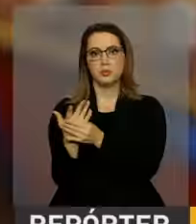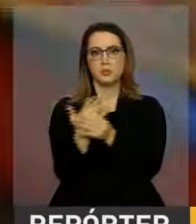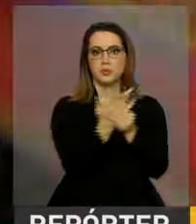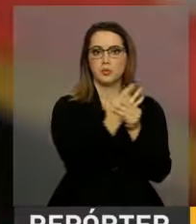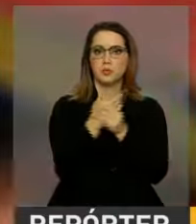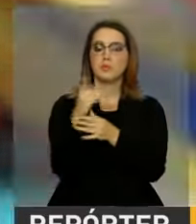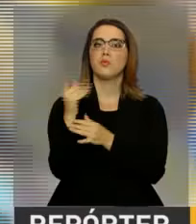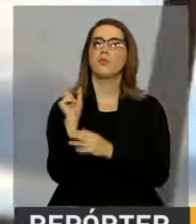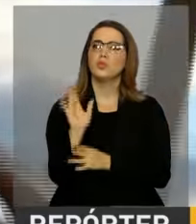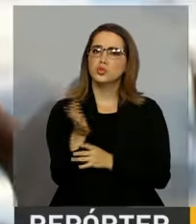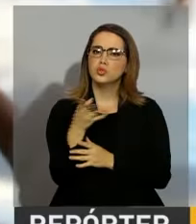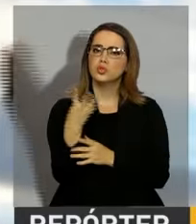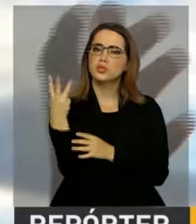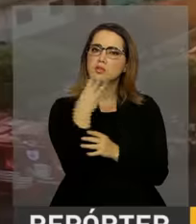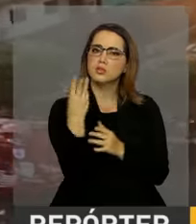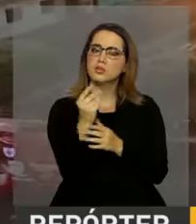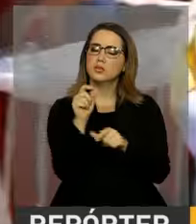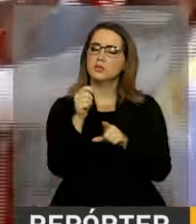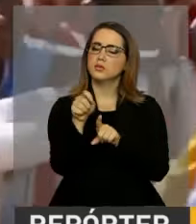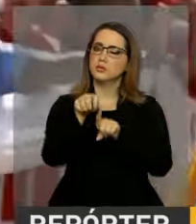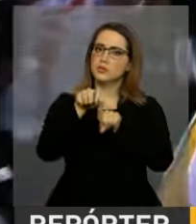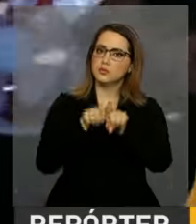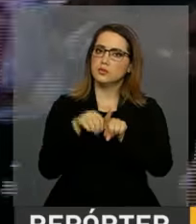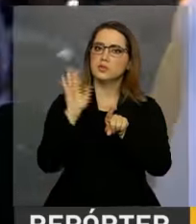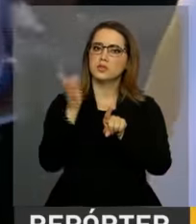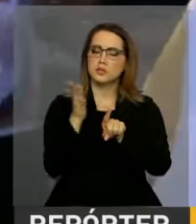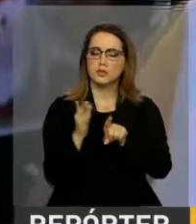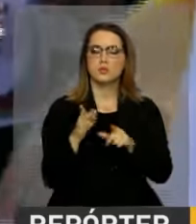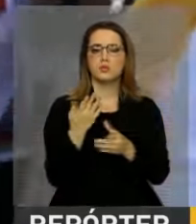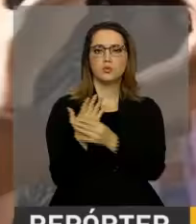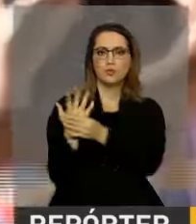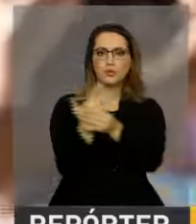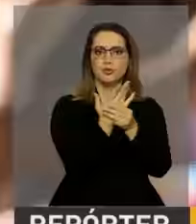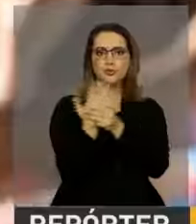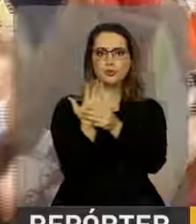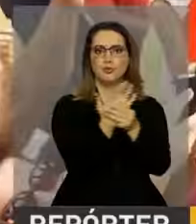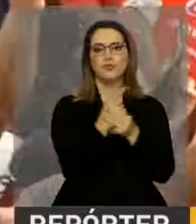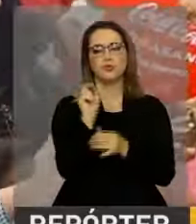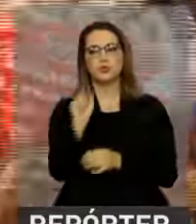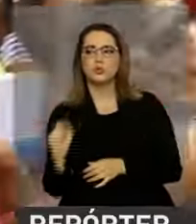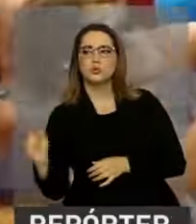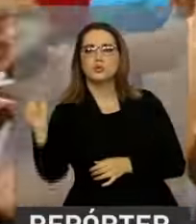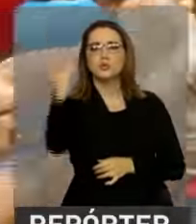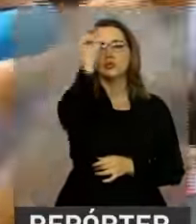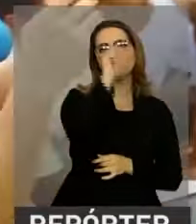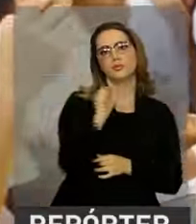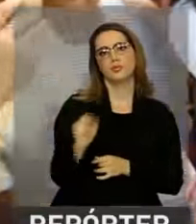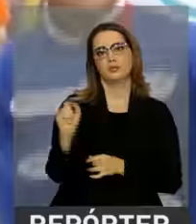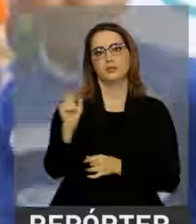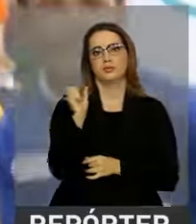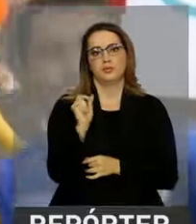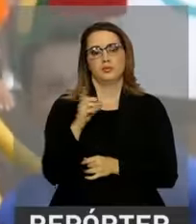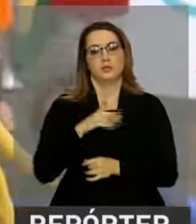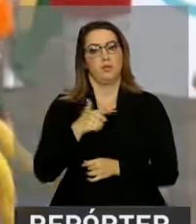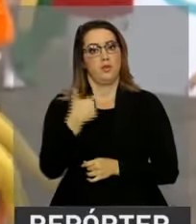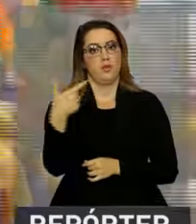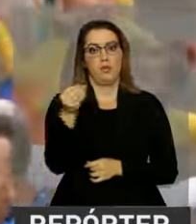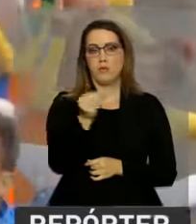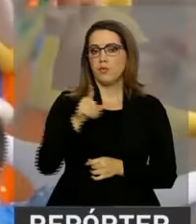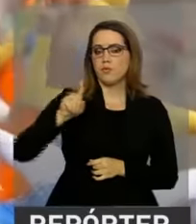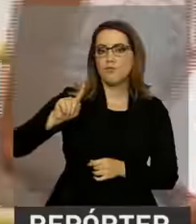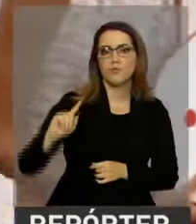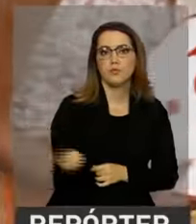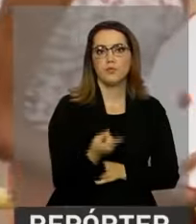Brasil. Percorreu 324 cidades de todos os estados e também do Distrito Federal. Foram 20 mil